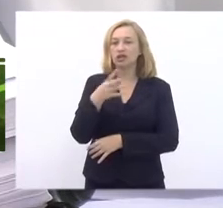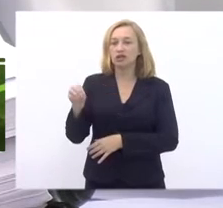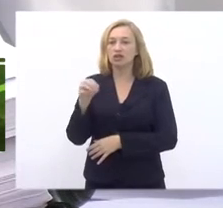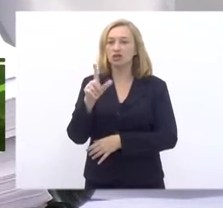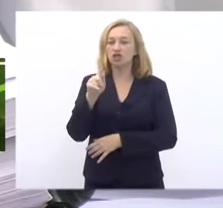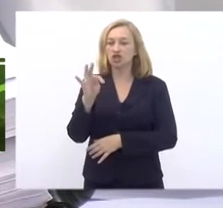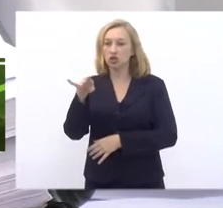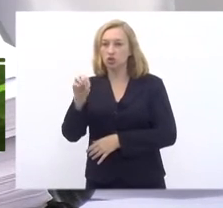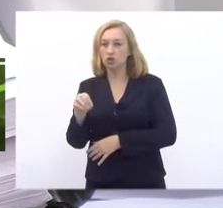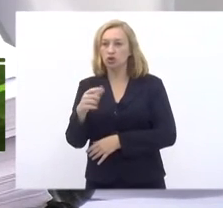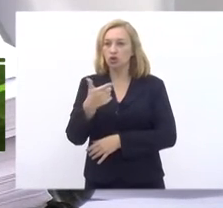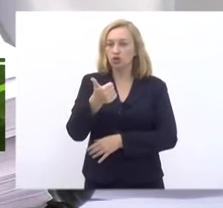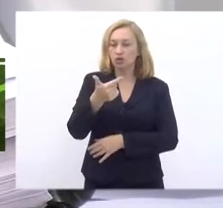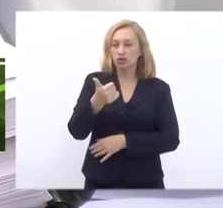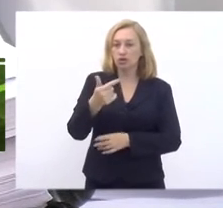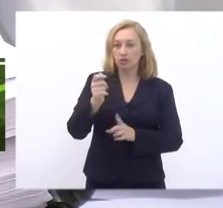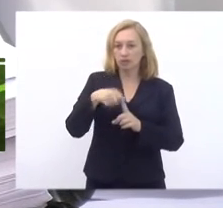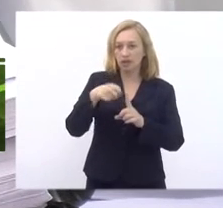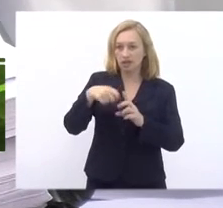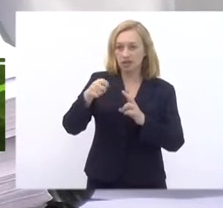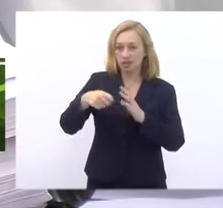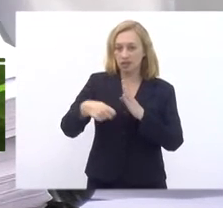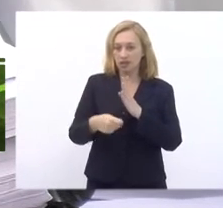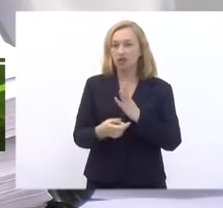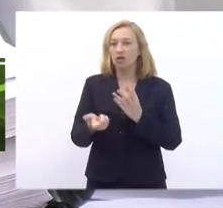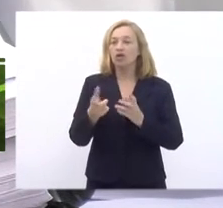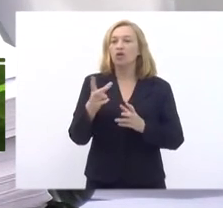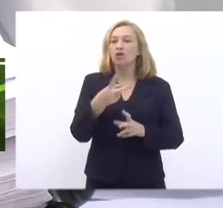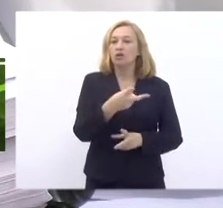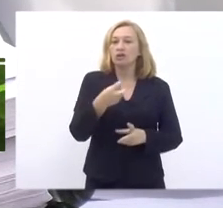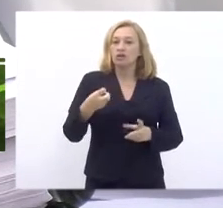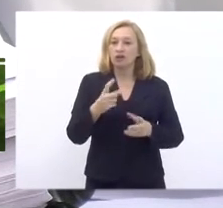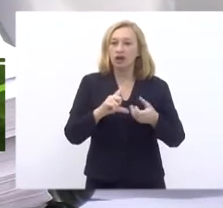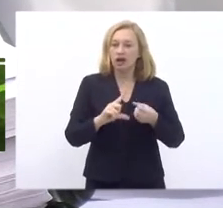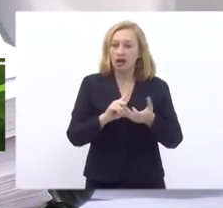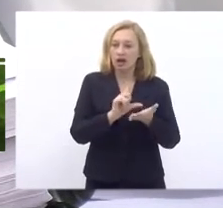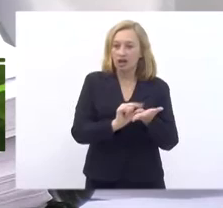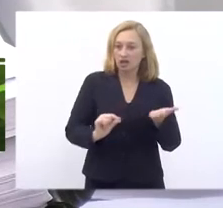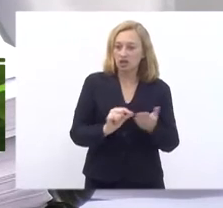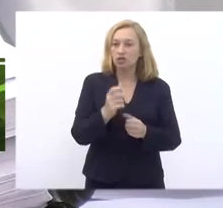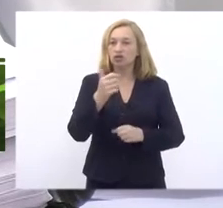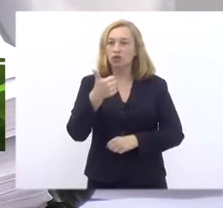meses imediatamente anteriores, observado o artigo 8º da Lei